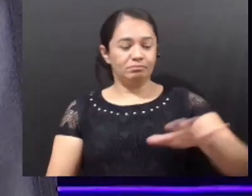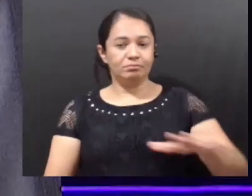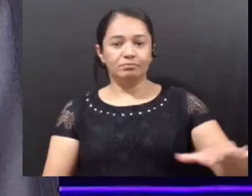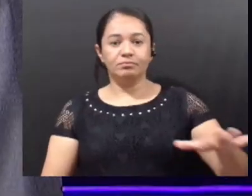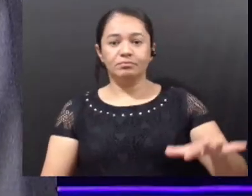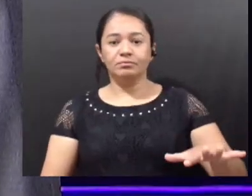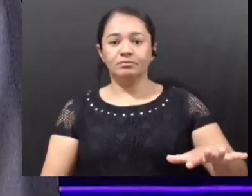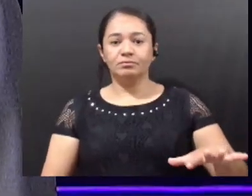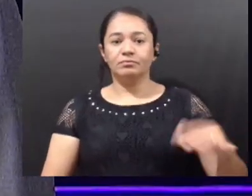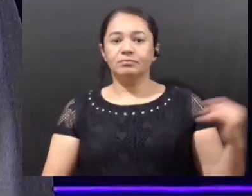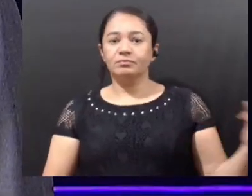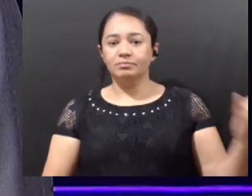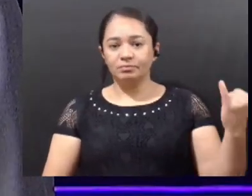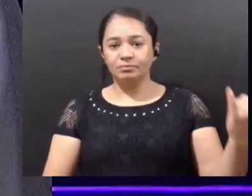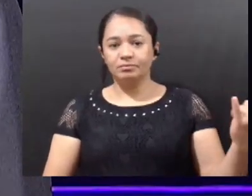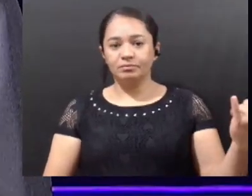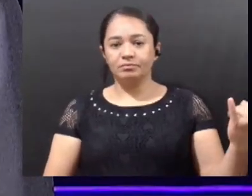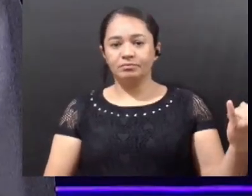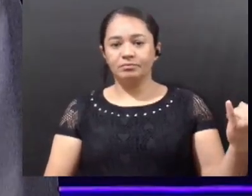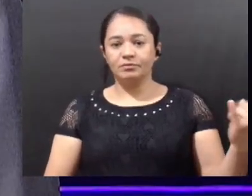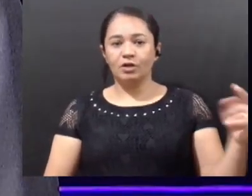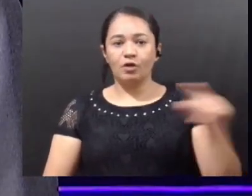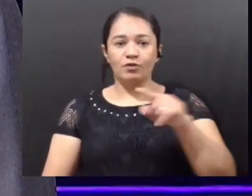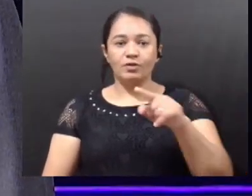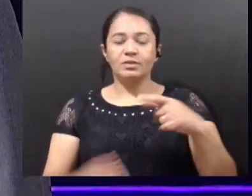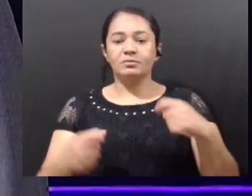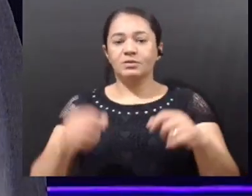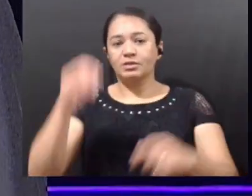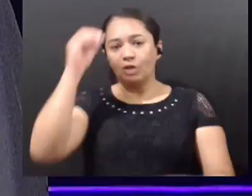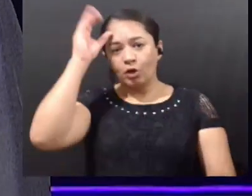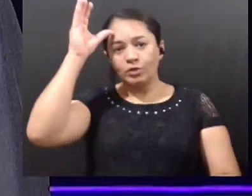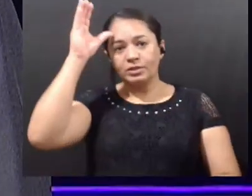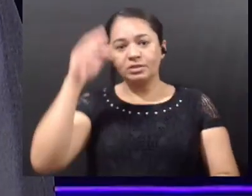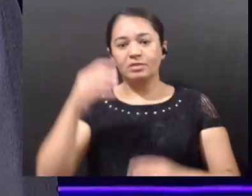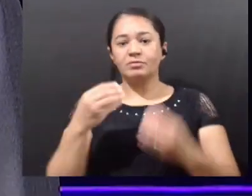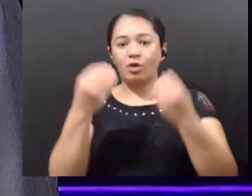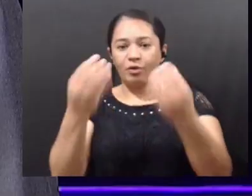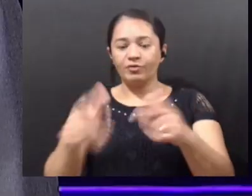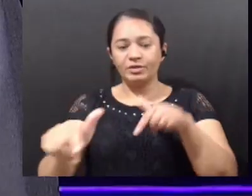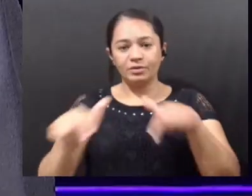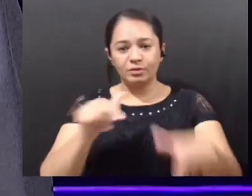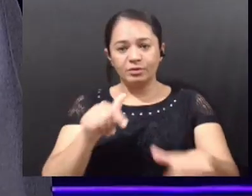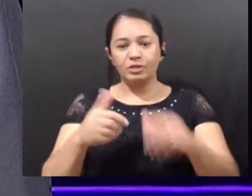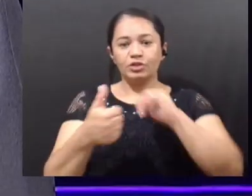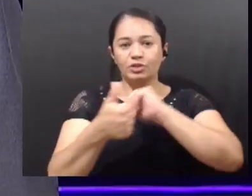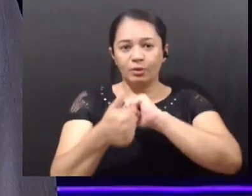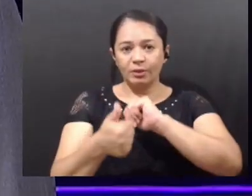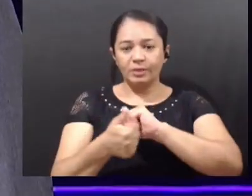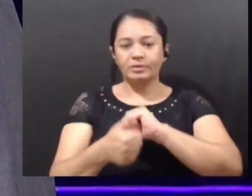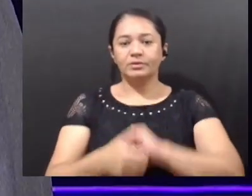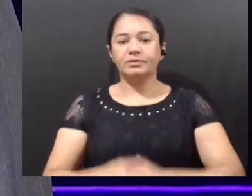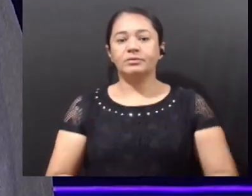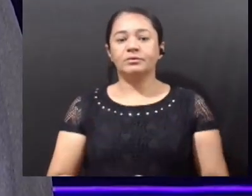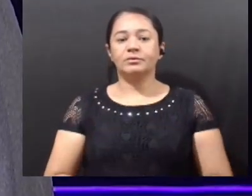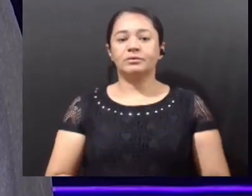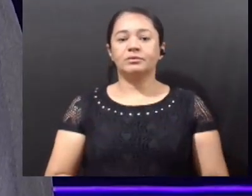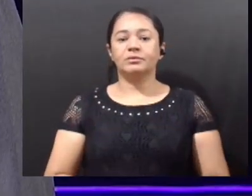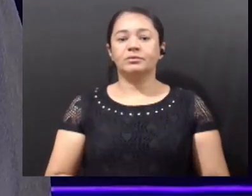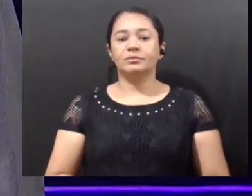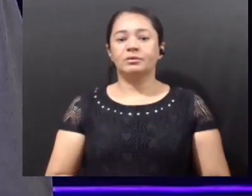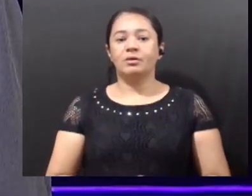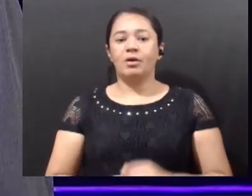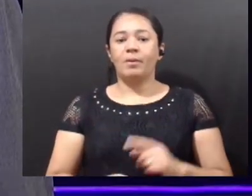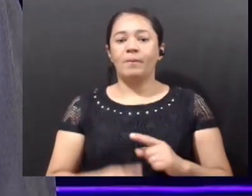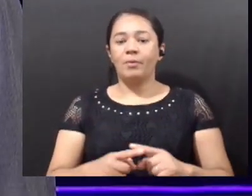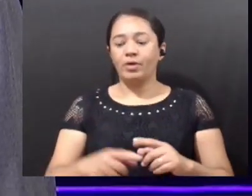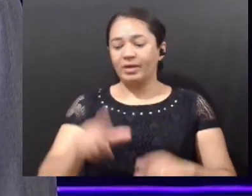importante, desde que você tenha conhecimento que você tem que oferecer um trabalho de qualidade, que mesmo tendo bastante microempreendedor,